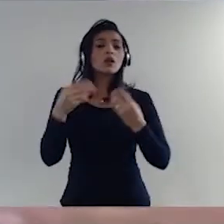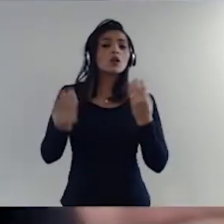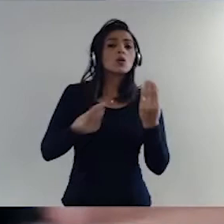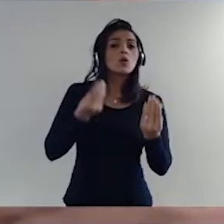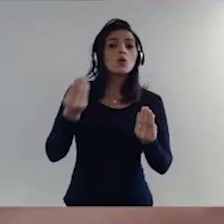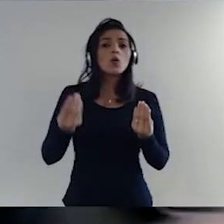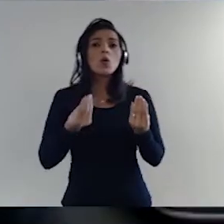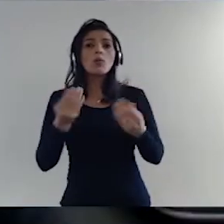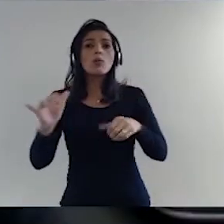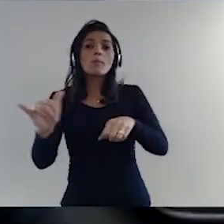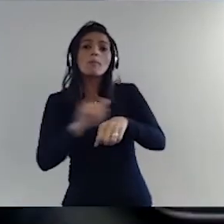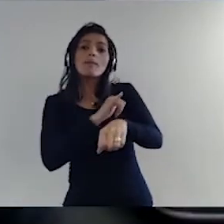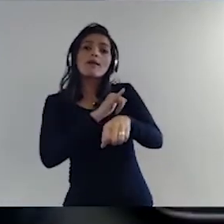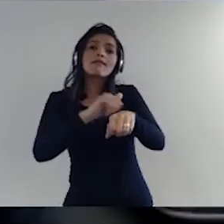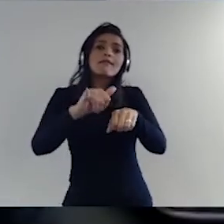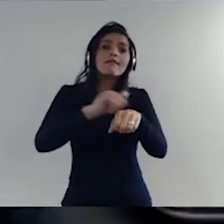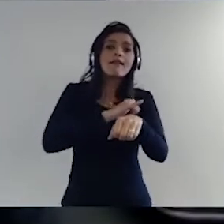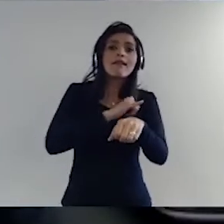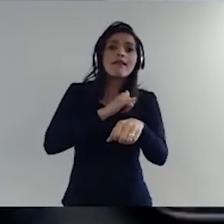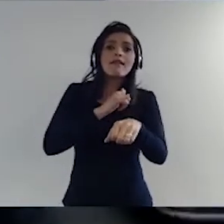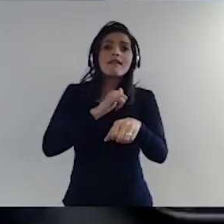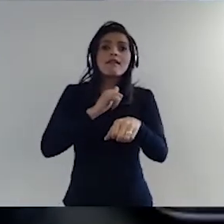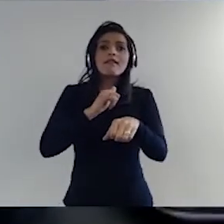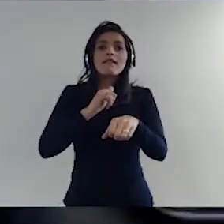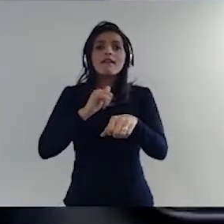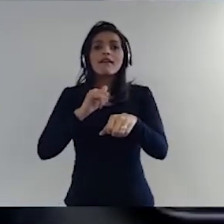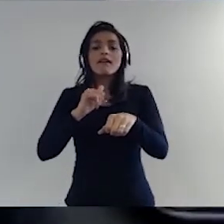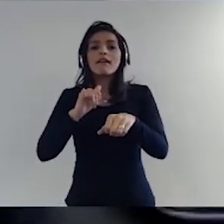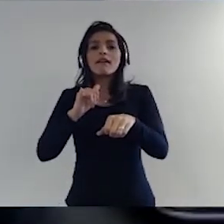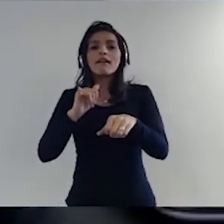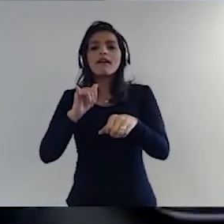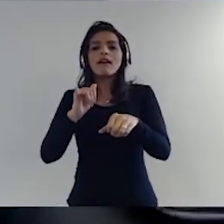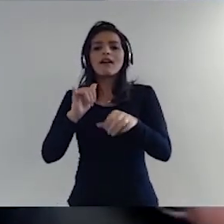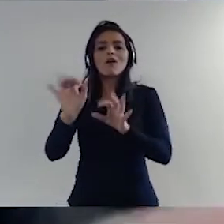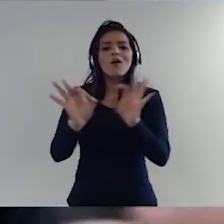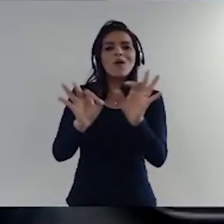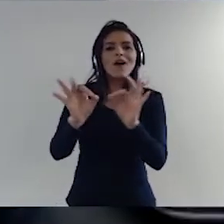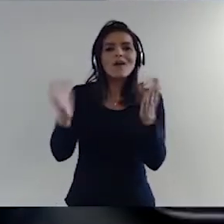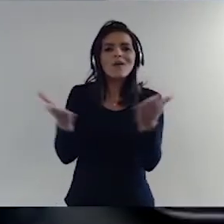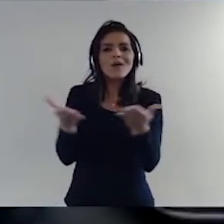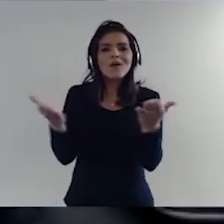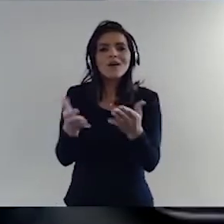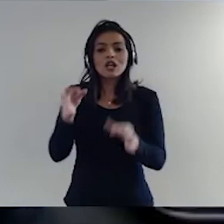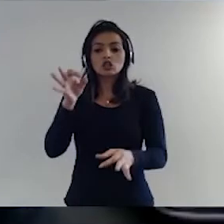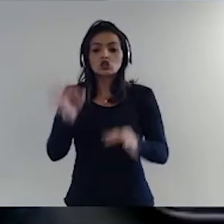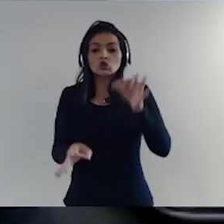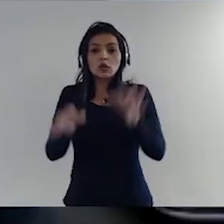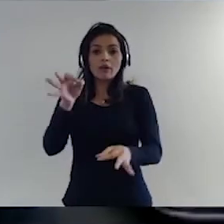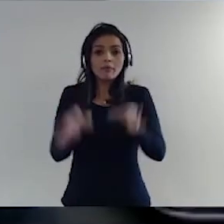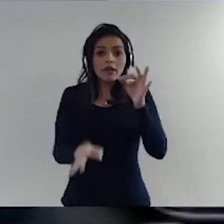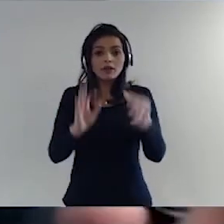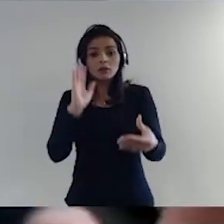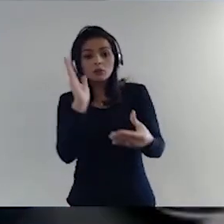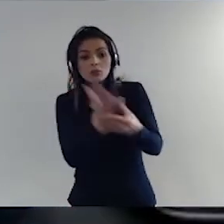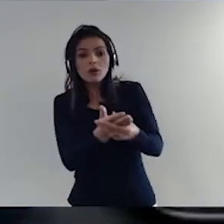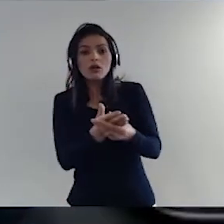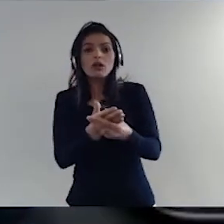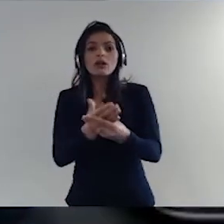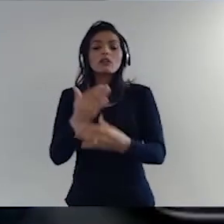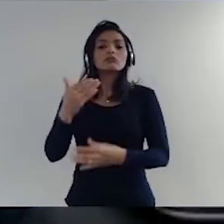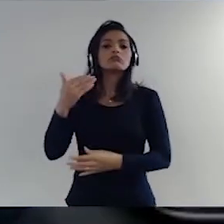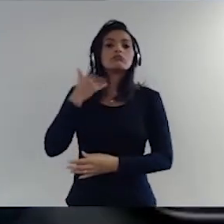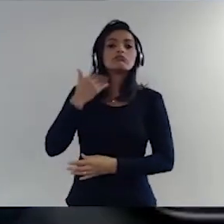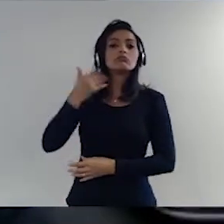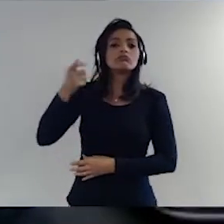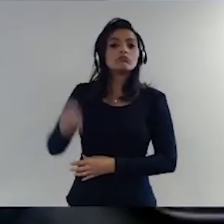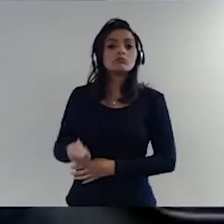maneira com que têm sido impulsionadas as audiências e os julgamentos através de